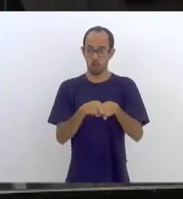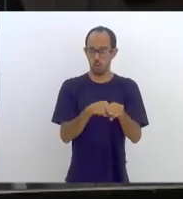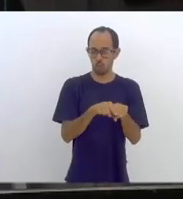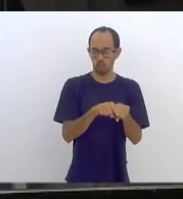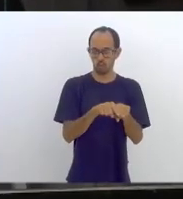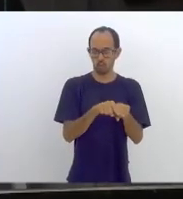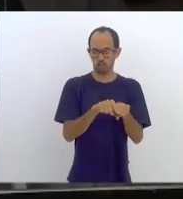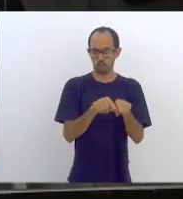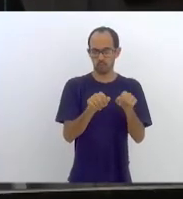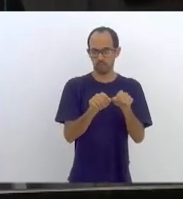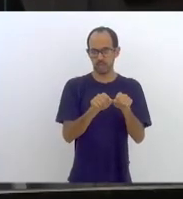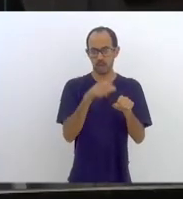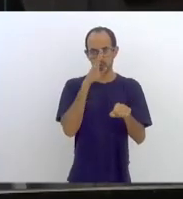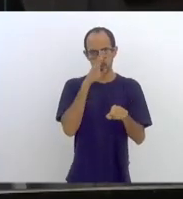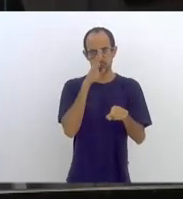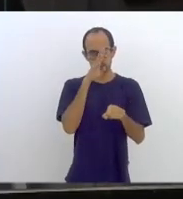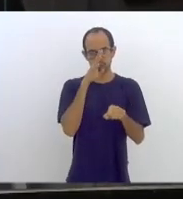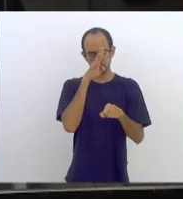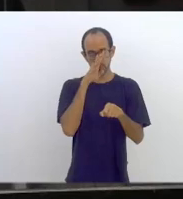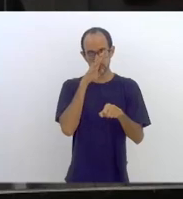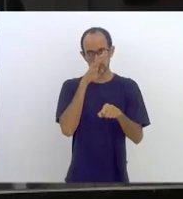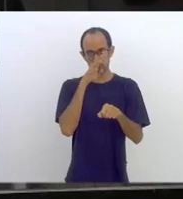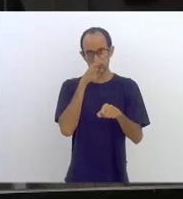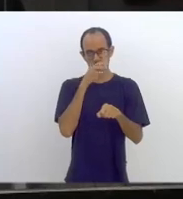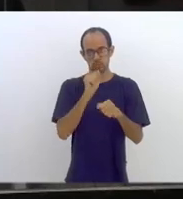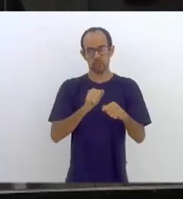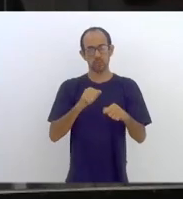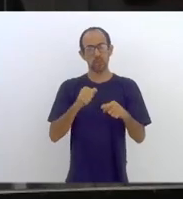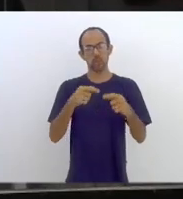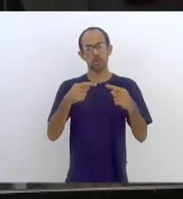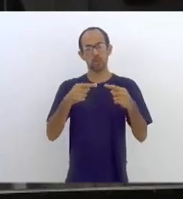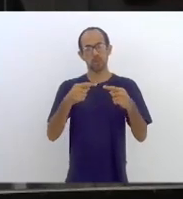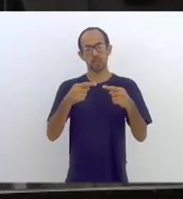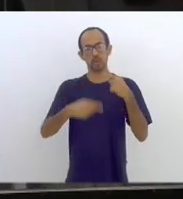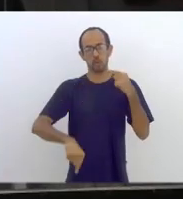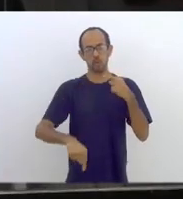abusos de autoridade e violar a nossa democracia